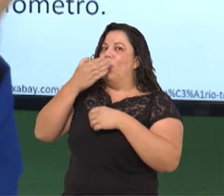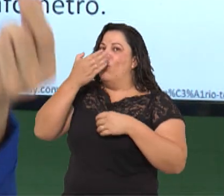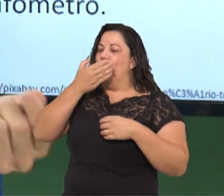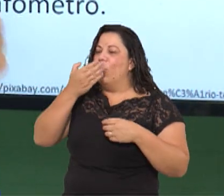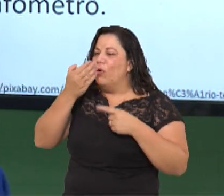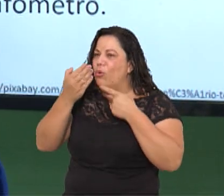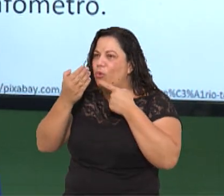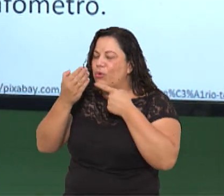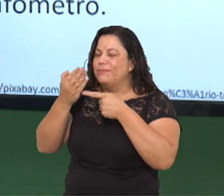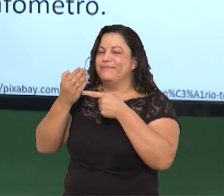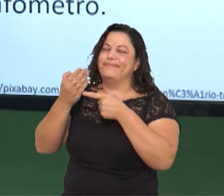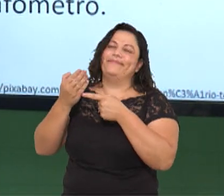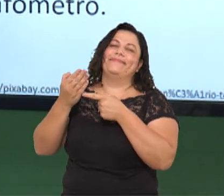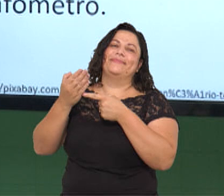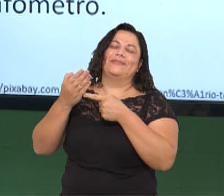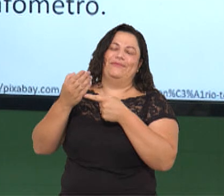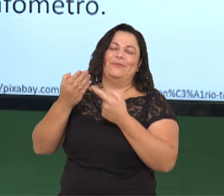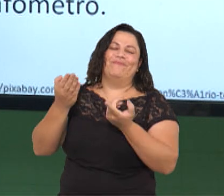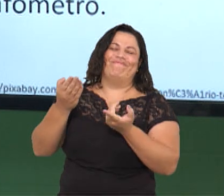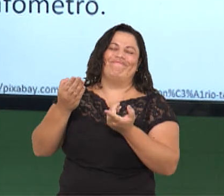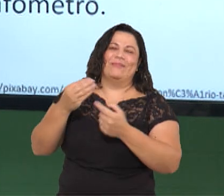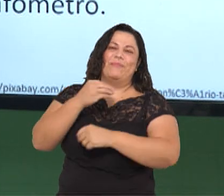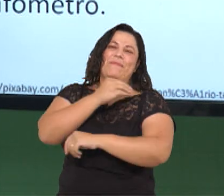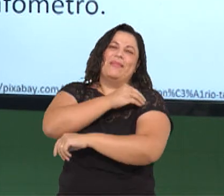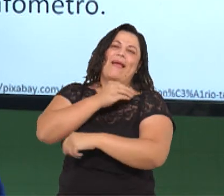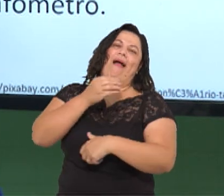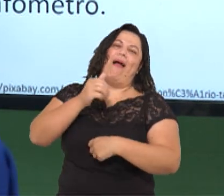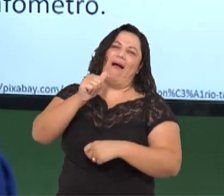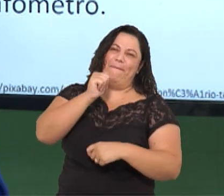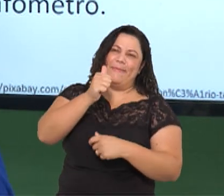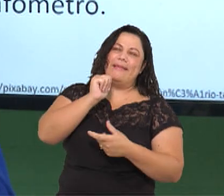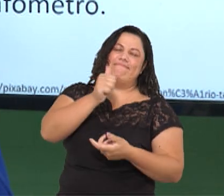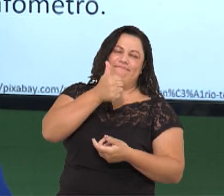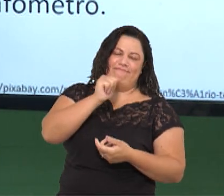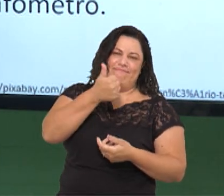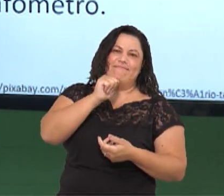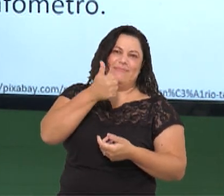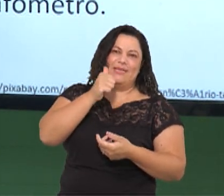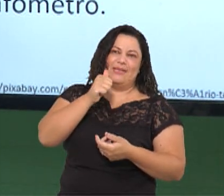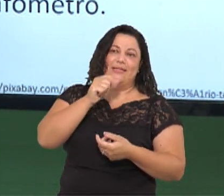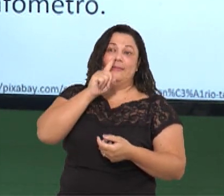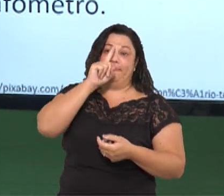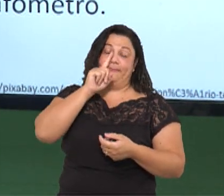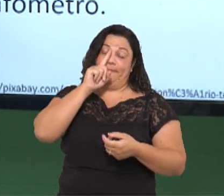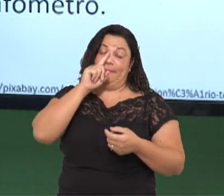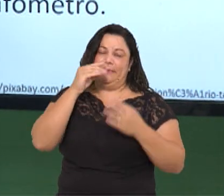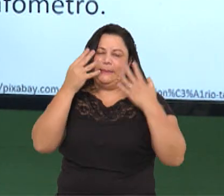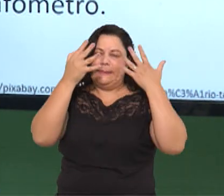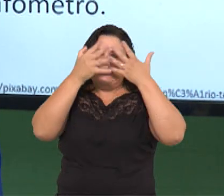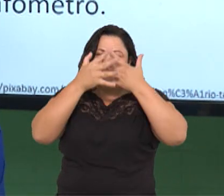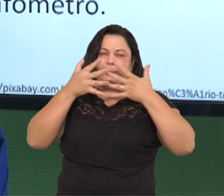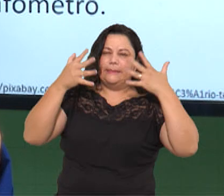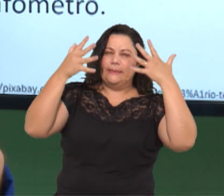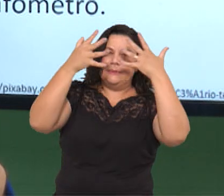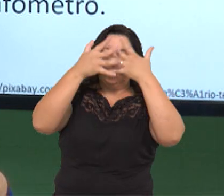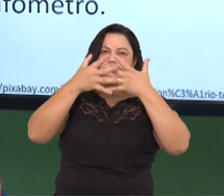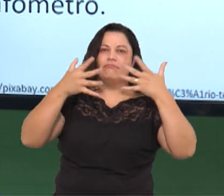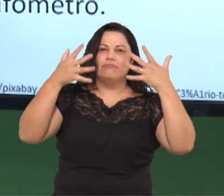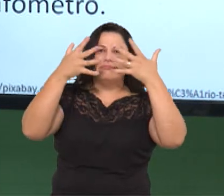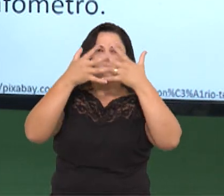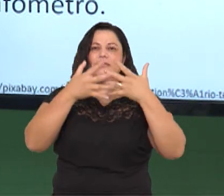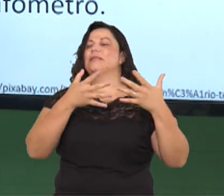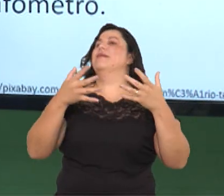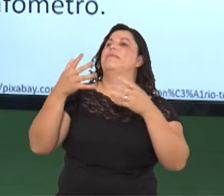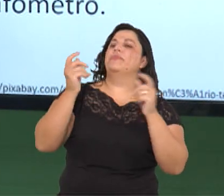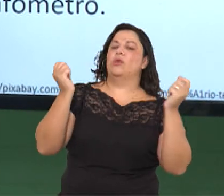ingeriu ou não muito álcool e pode afetar a dirigibilidade, ou seja, uma pessoa está dirigindo